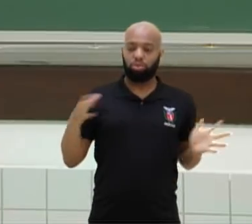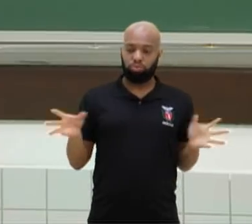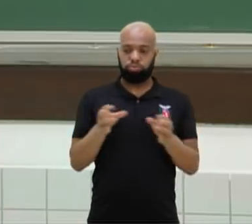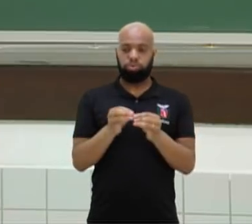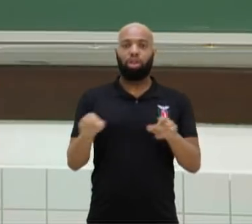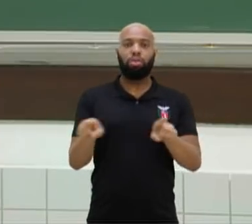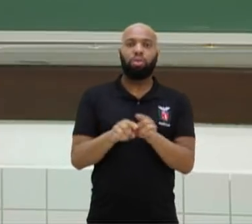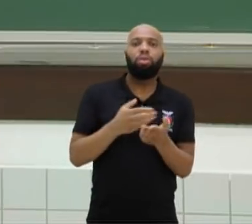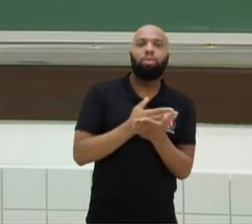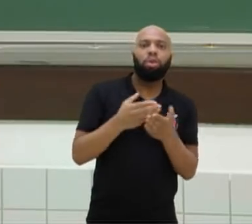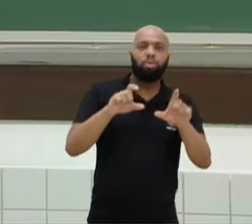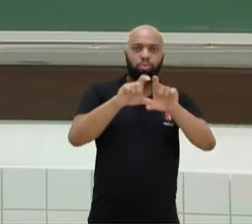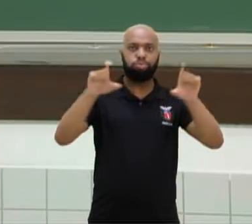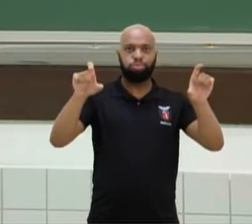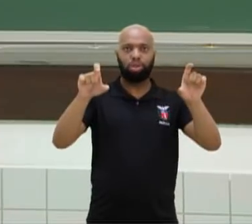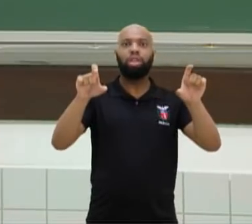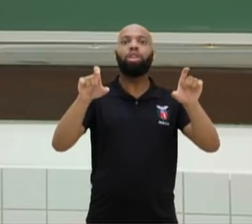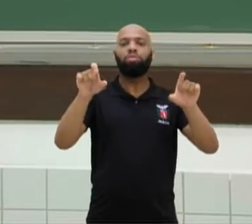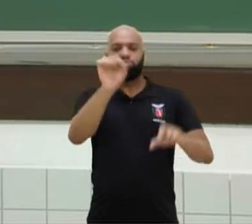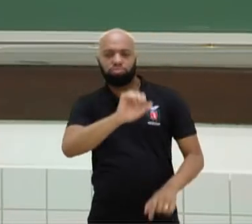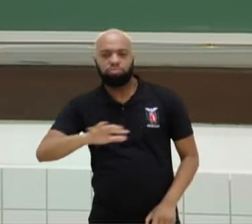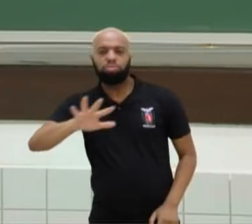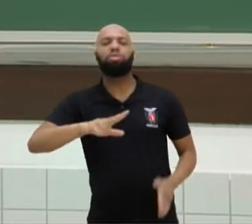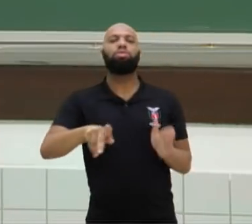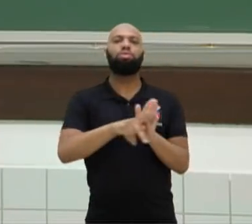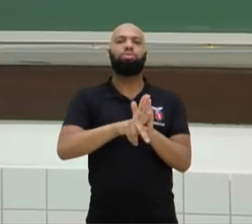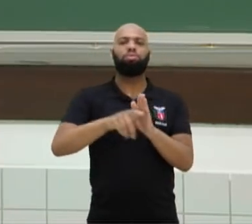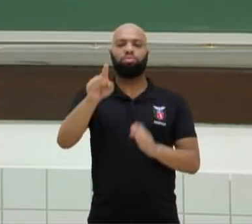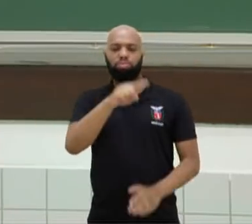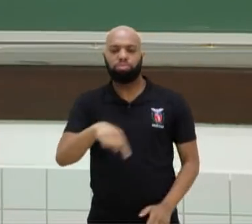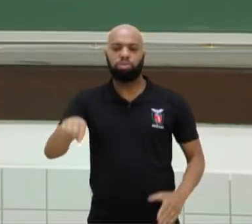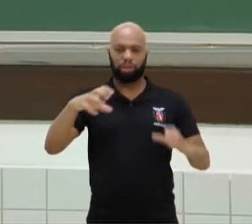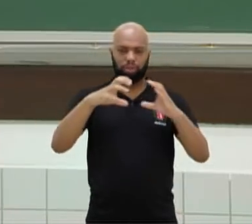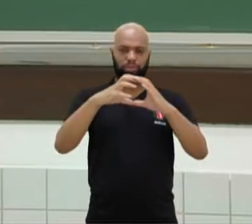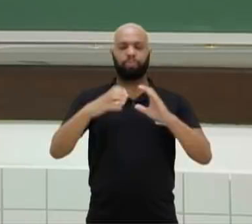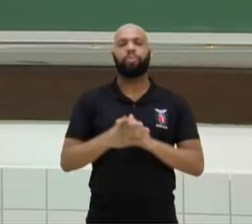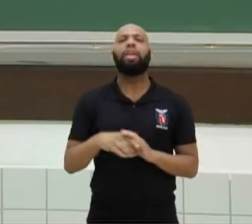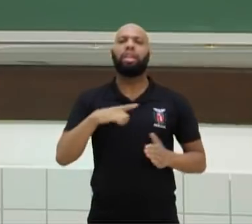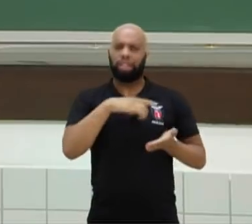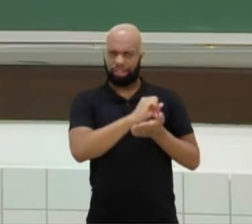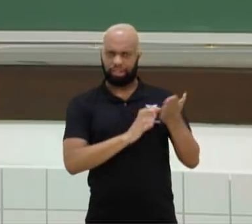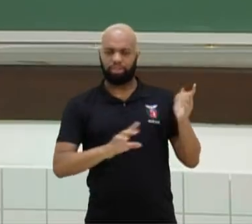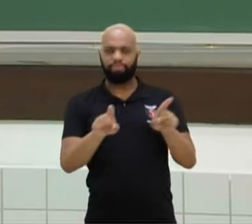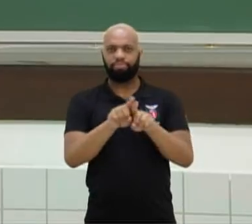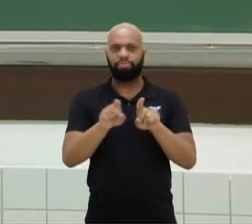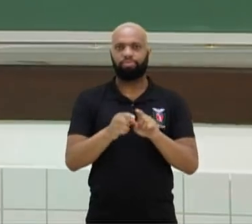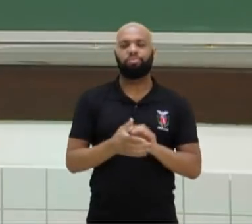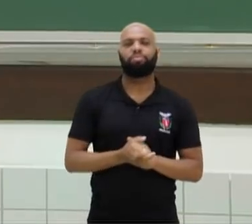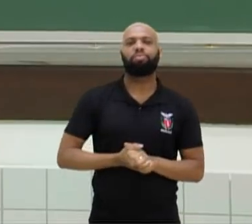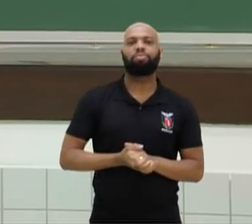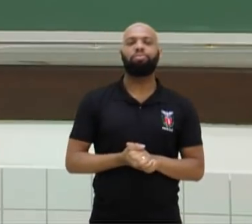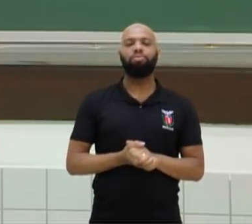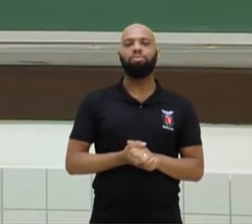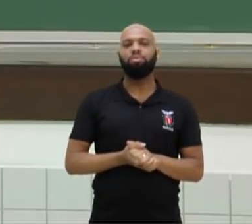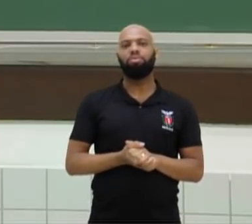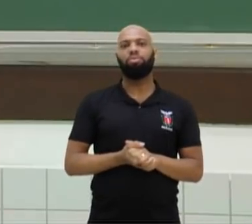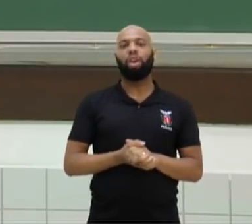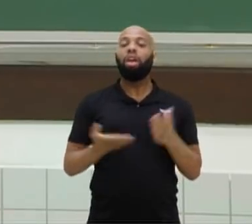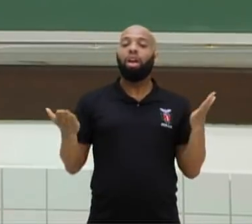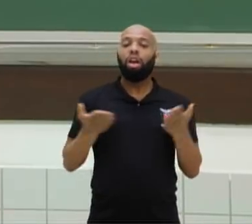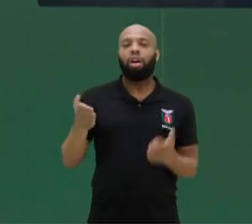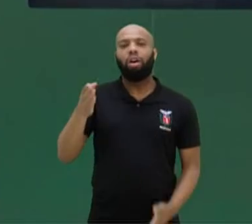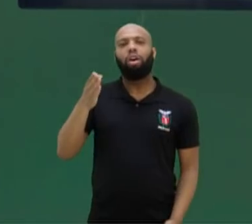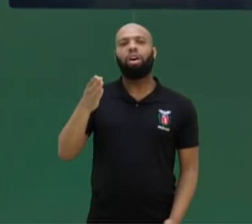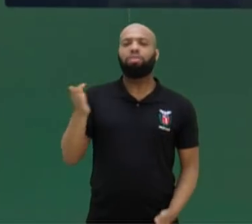na equação geral da circunferência. Temos alguns exercícios, mas isso vamos à frente lá então. Muito bem, vamos seguir.